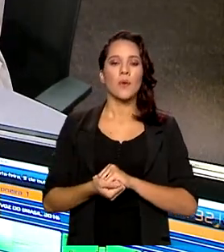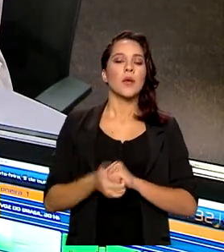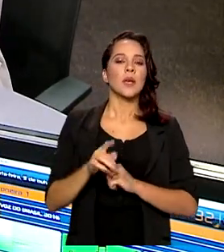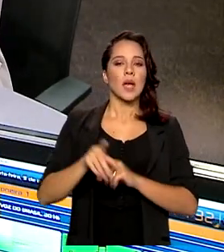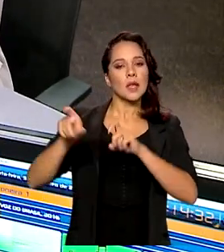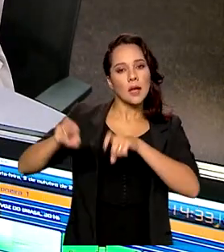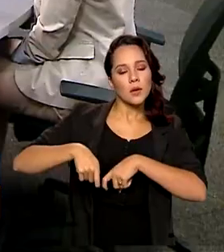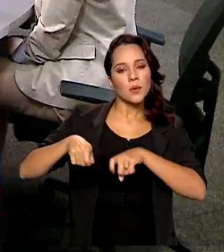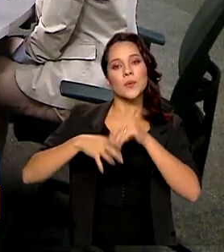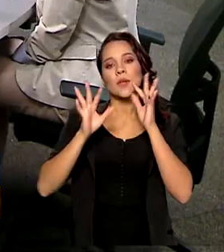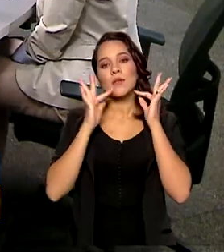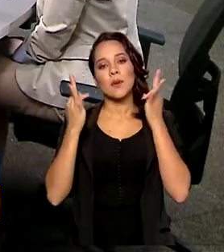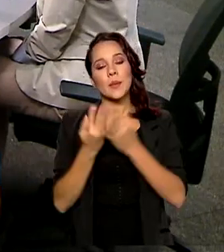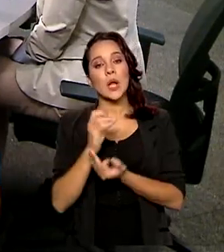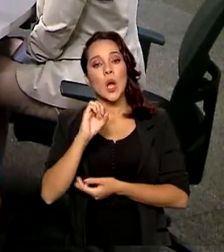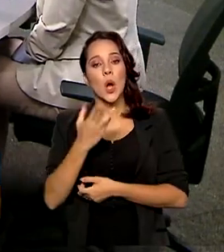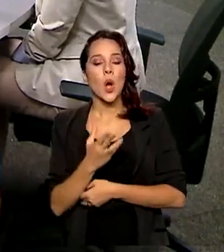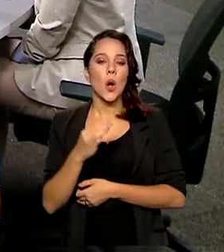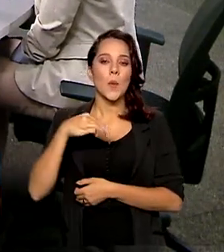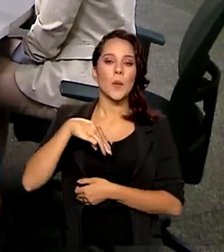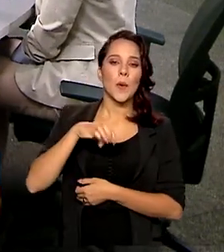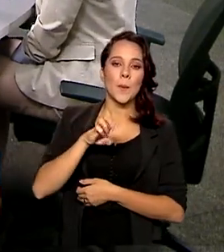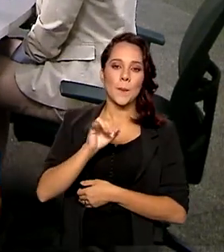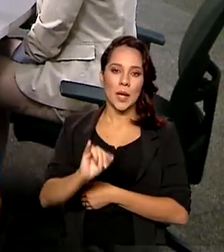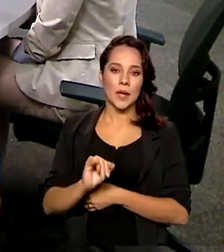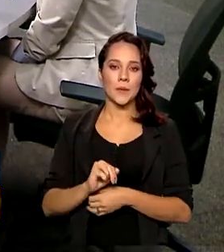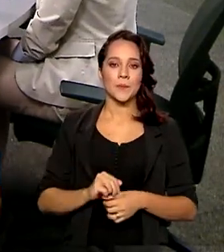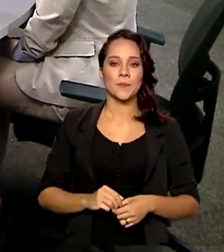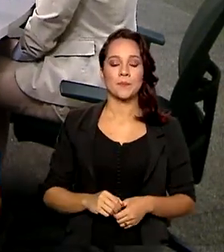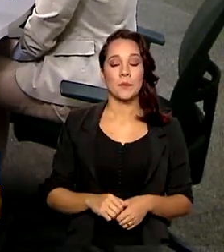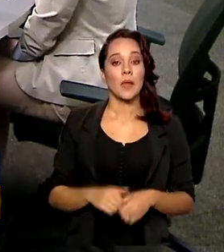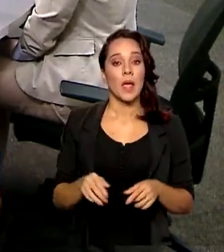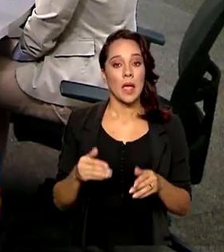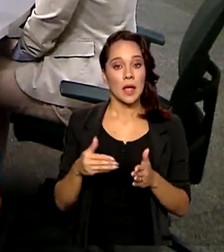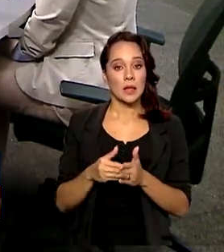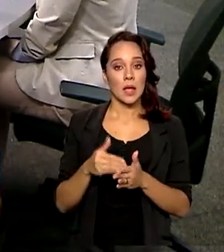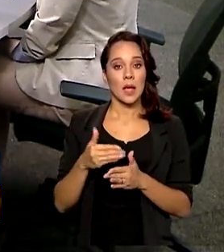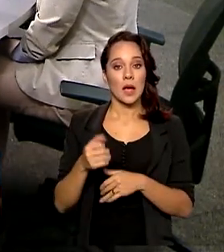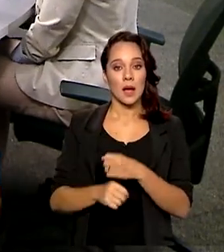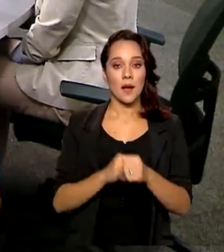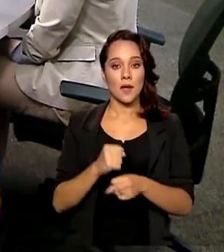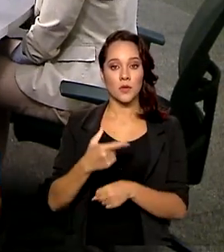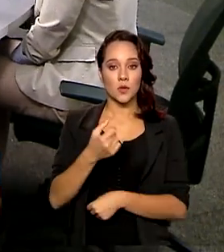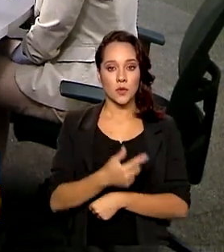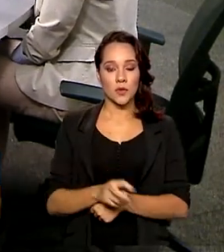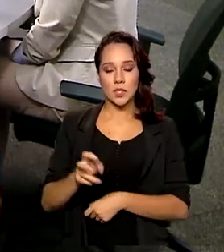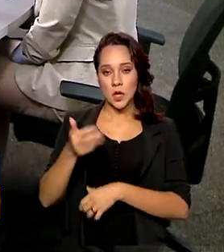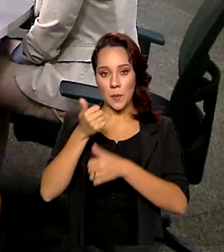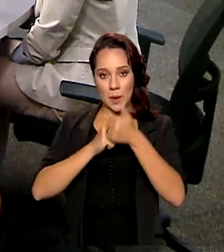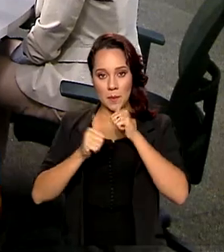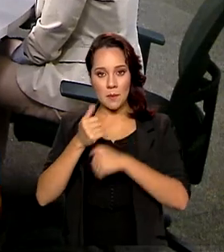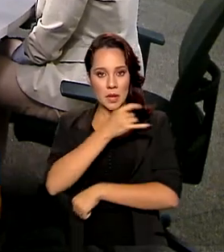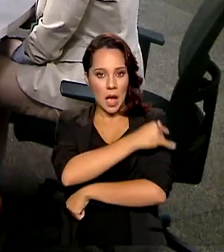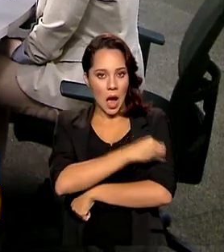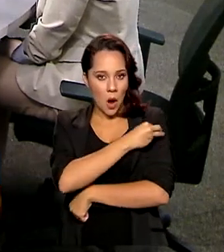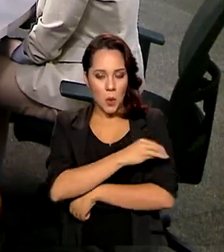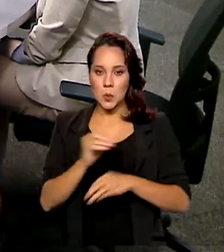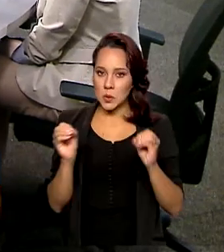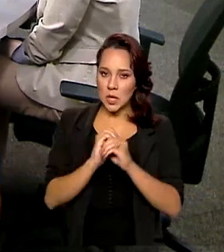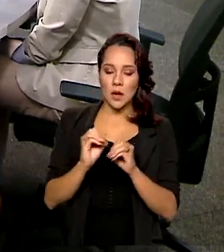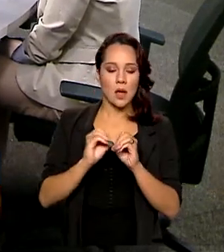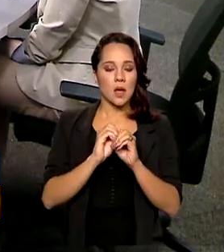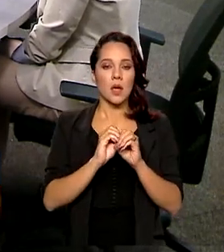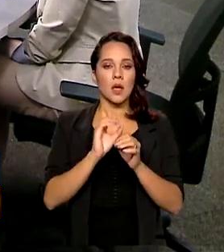na agricultura familiar ou por microempreendedores individuais. E até 2025, para bebidas sem álcool em